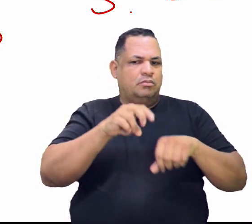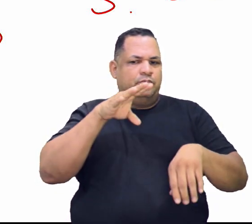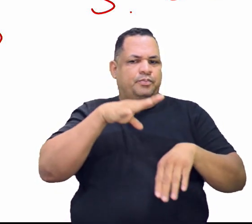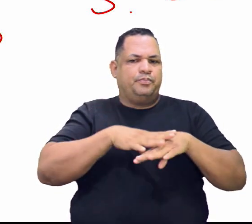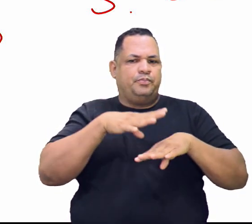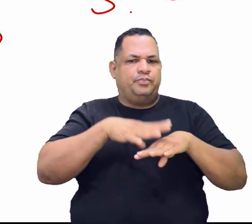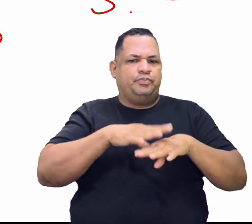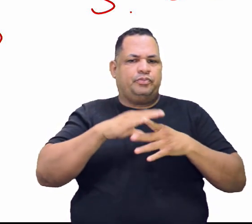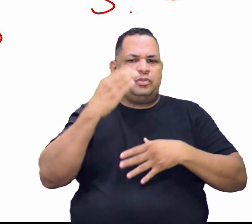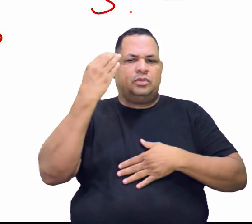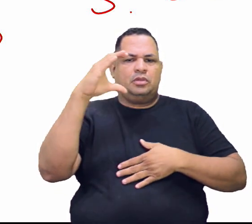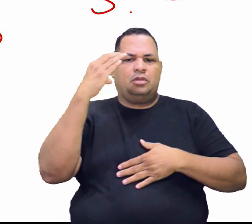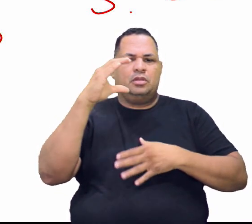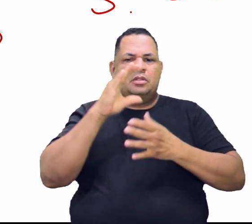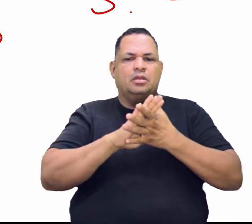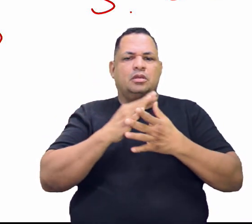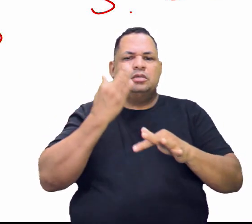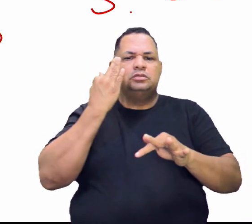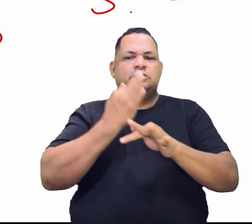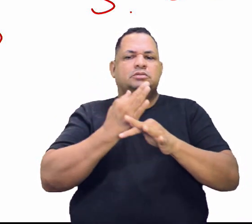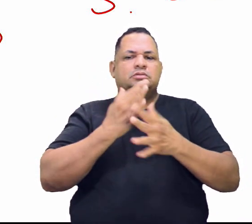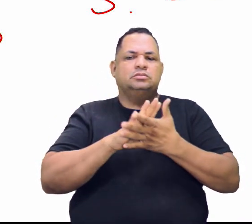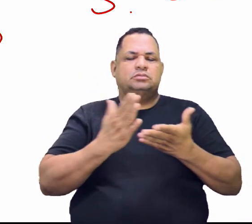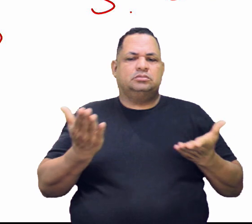e ciências físicas naturais.